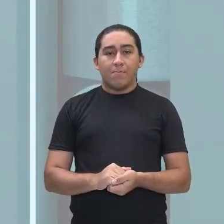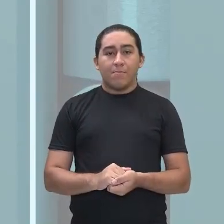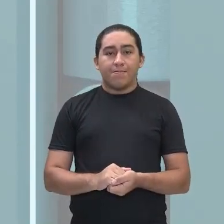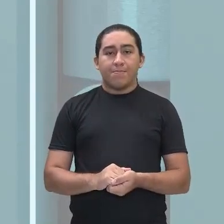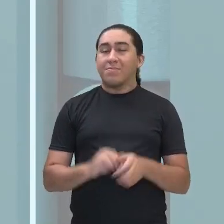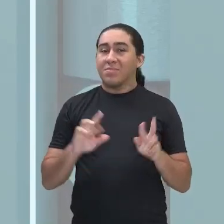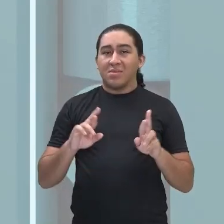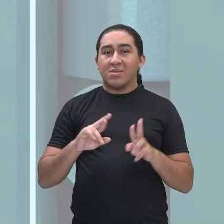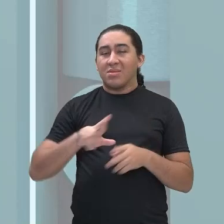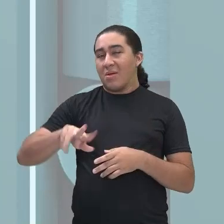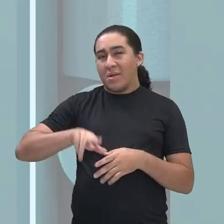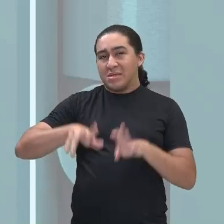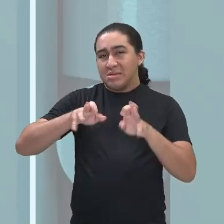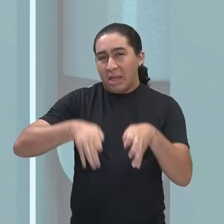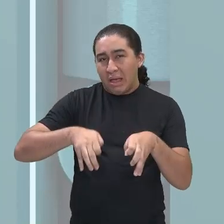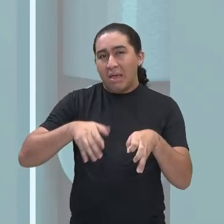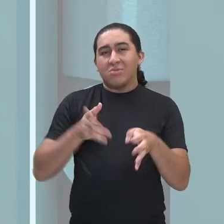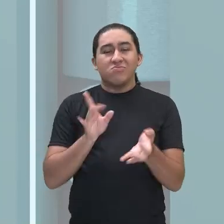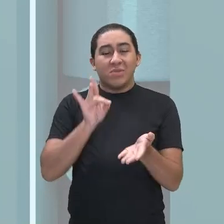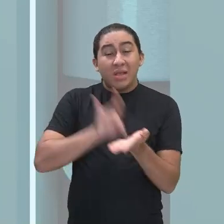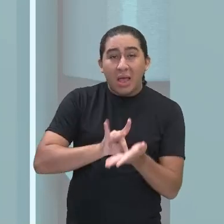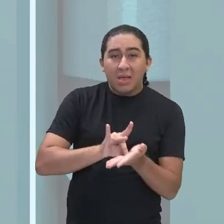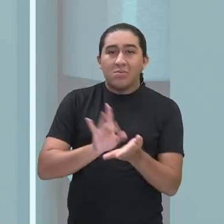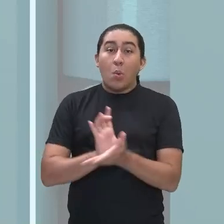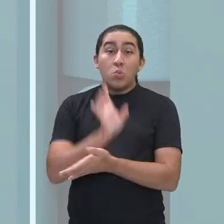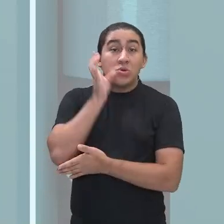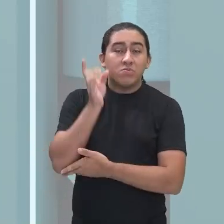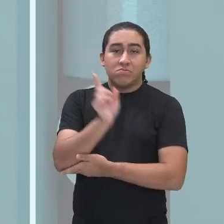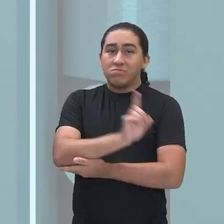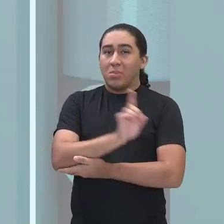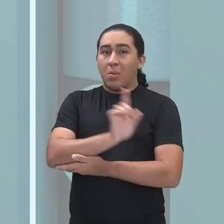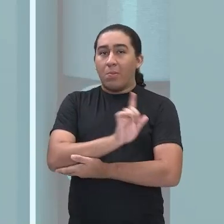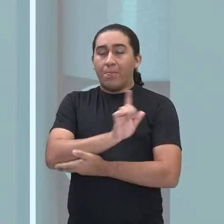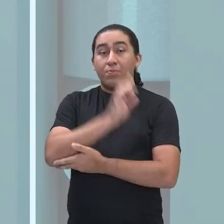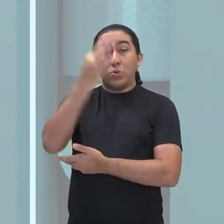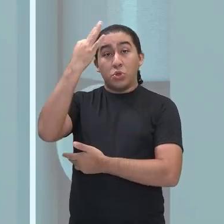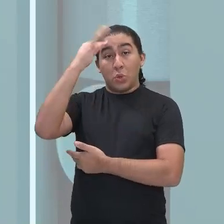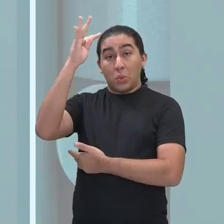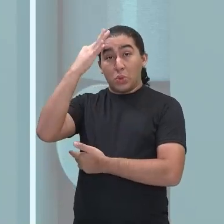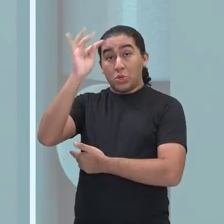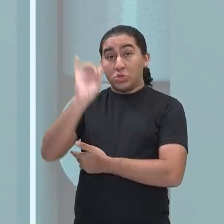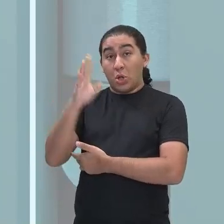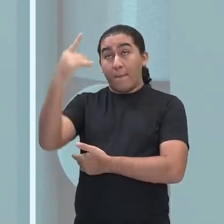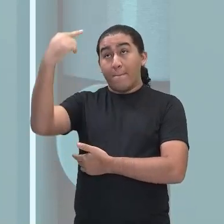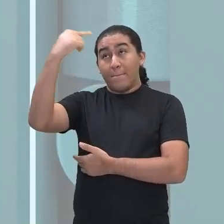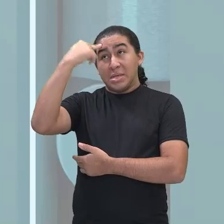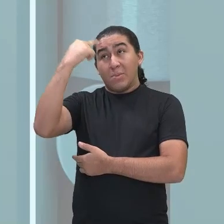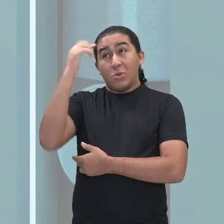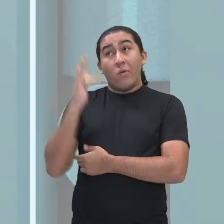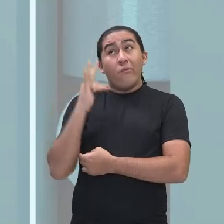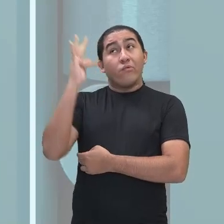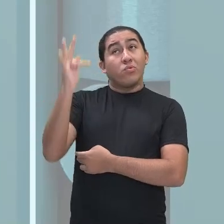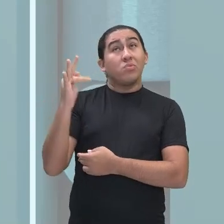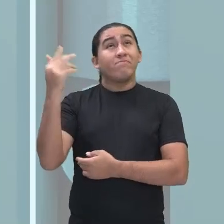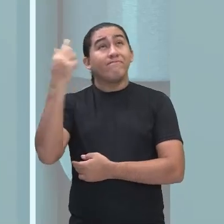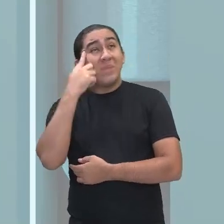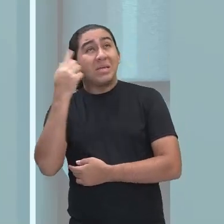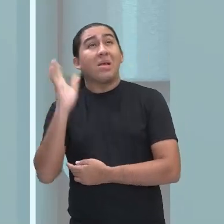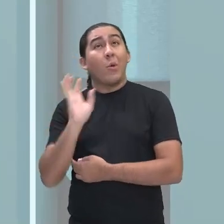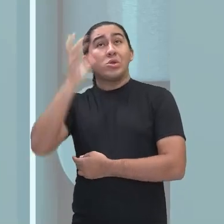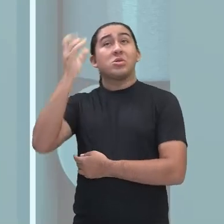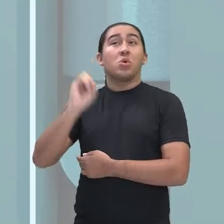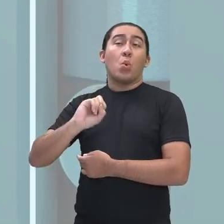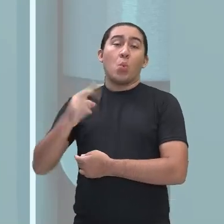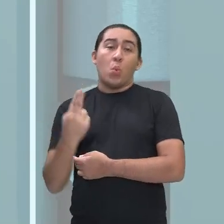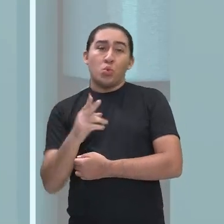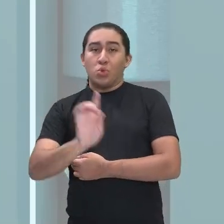coisa firme, não é uma coisa concreta, uma ação que poderá se realizar. Não,